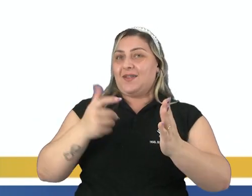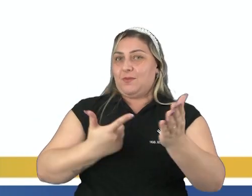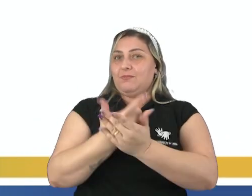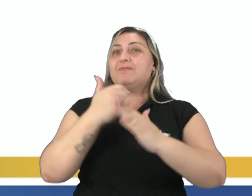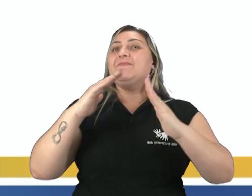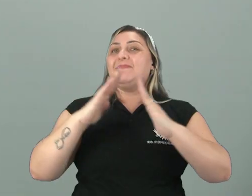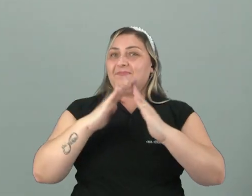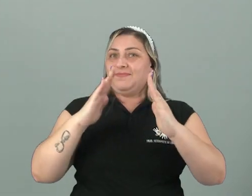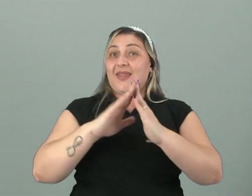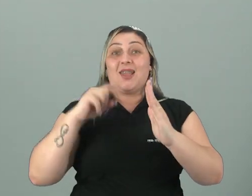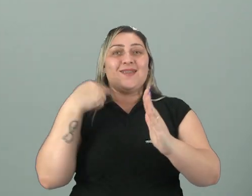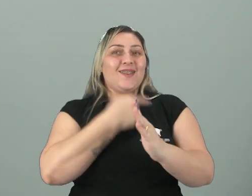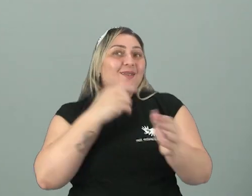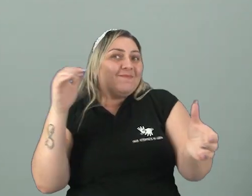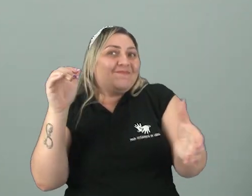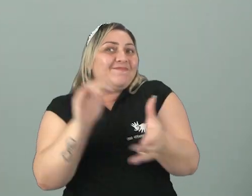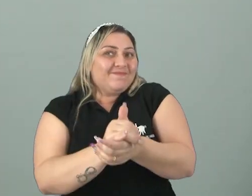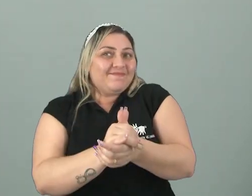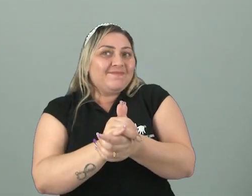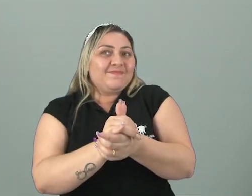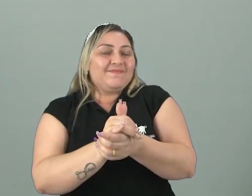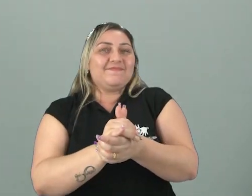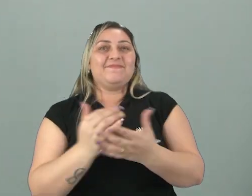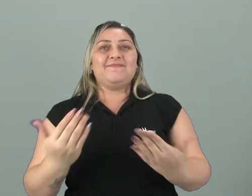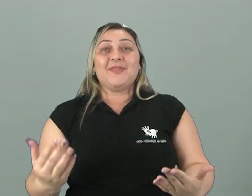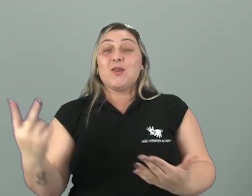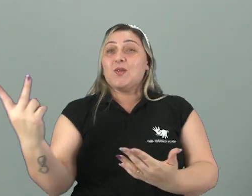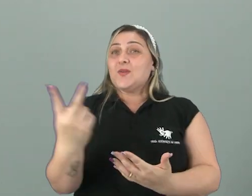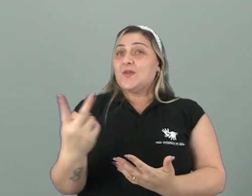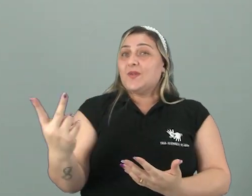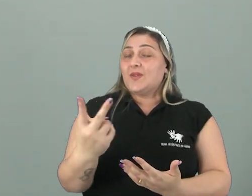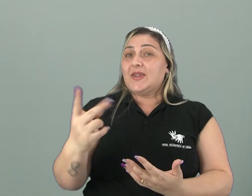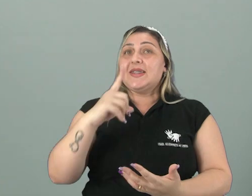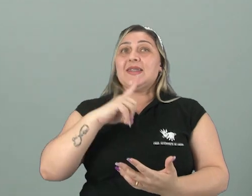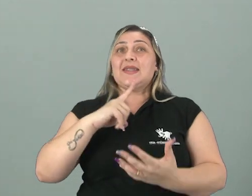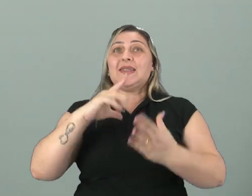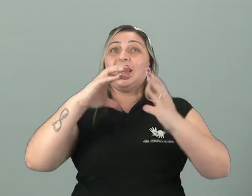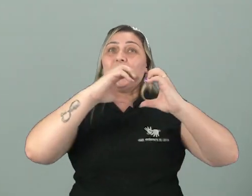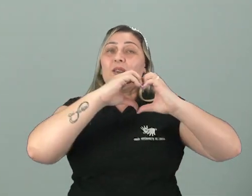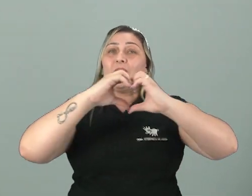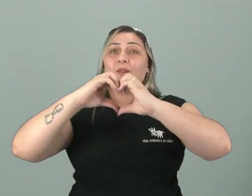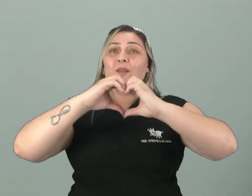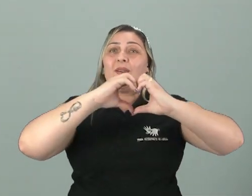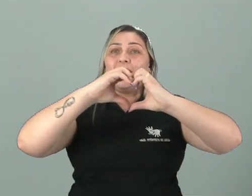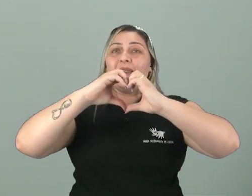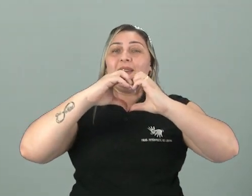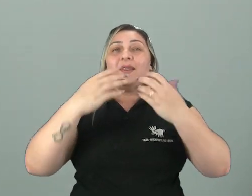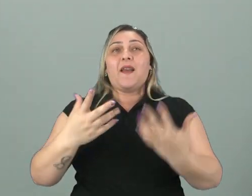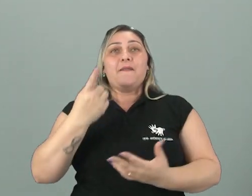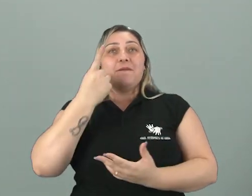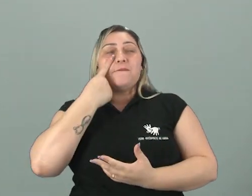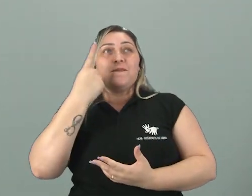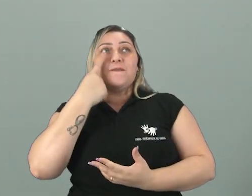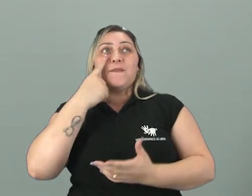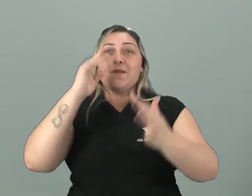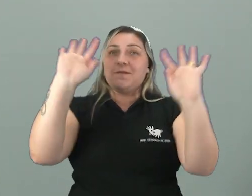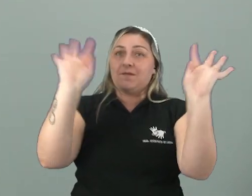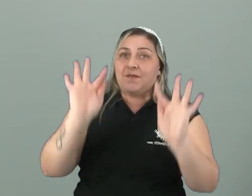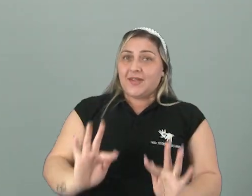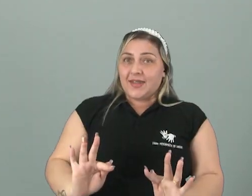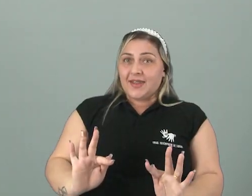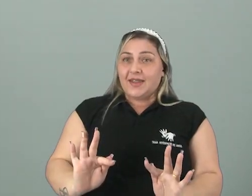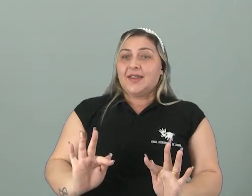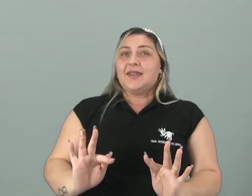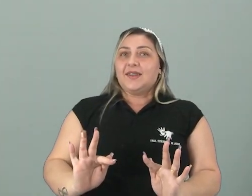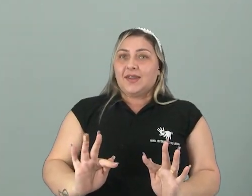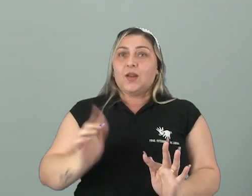casa, nós vamos nos casar. Veja que em volta dos dois aí tem uns coraçõezinhos. Então veja como ela ficou feliz. E